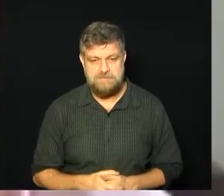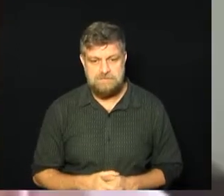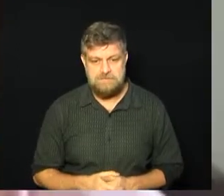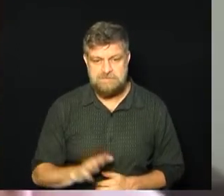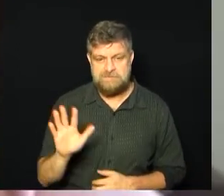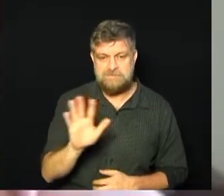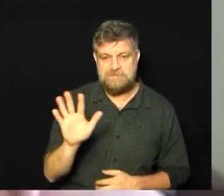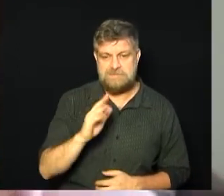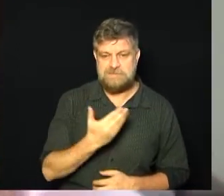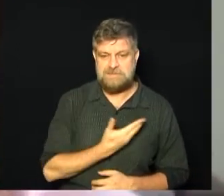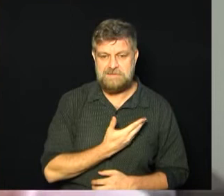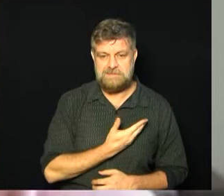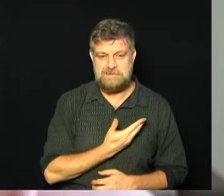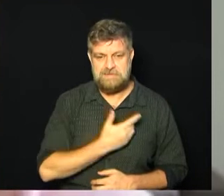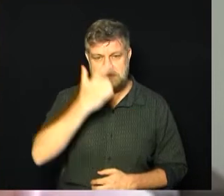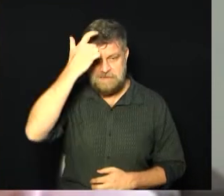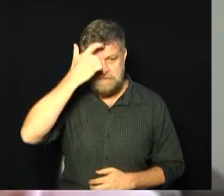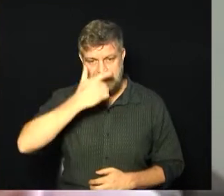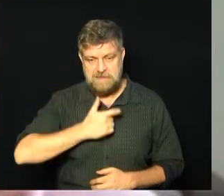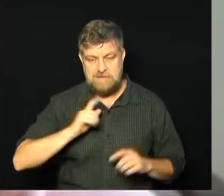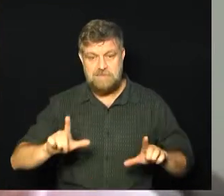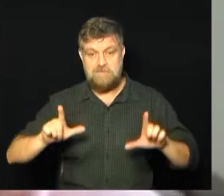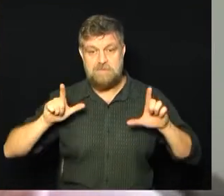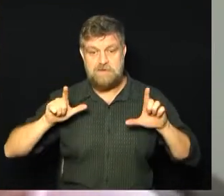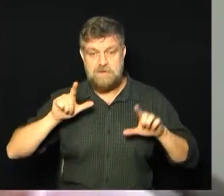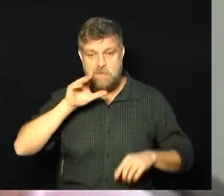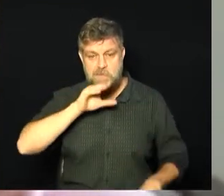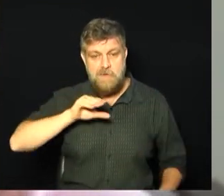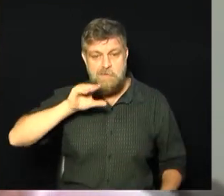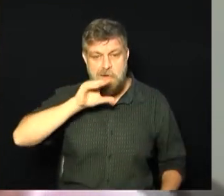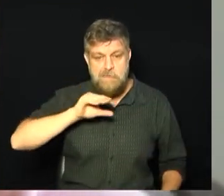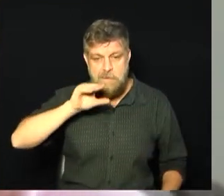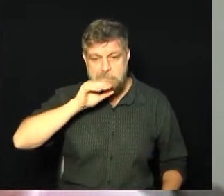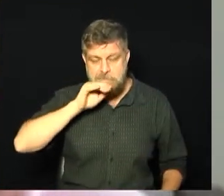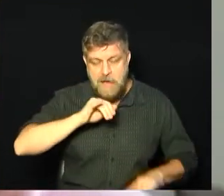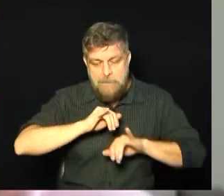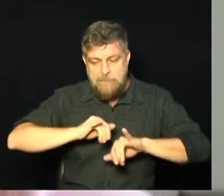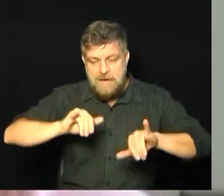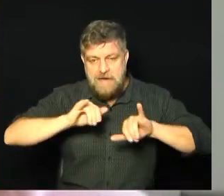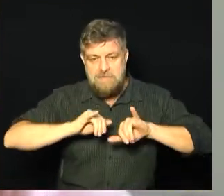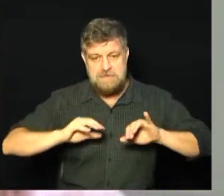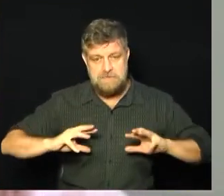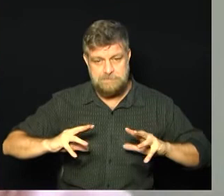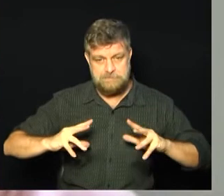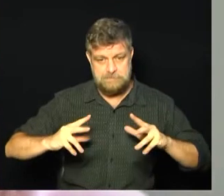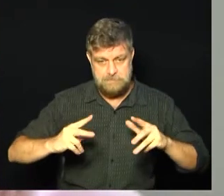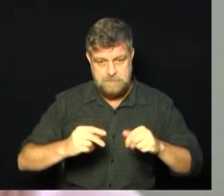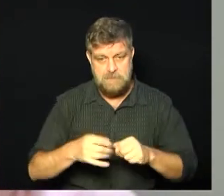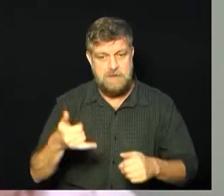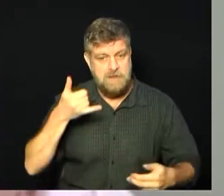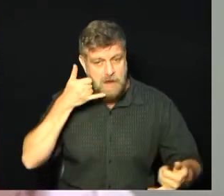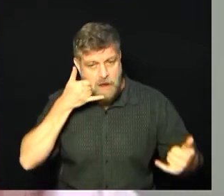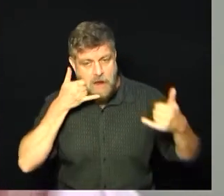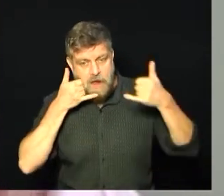Olá, meus amigos. Estou passando aqui para avisar todos que me ligaram,